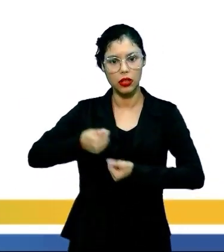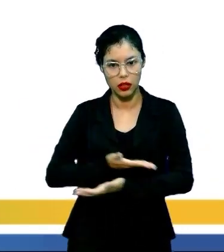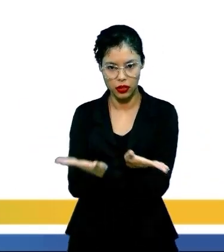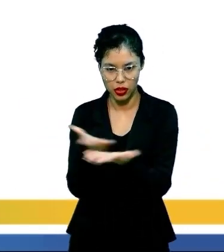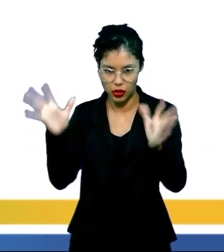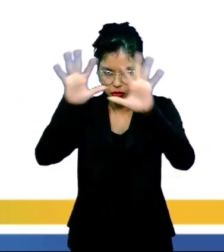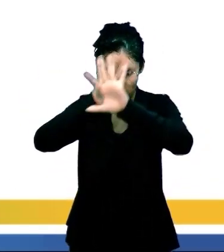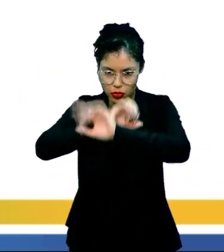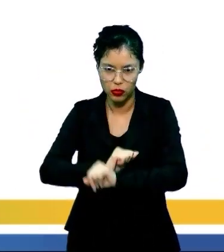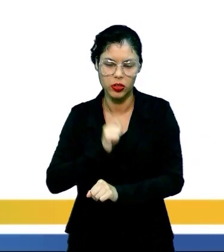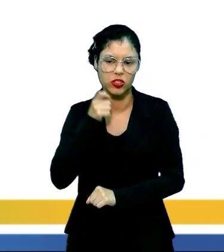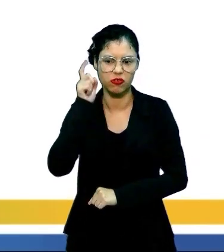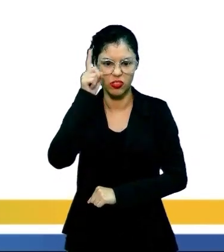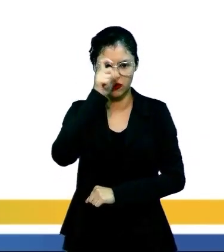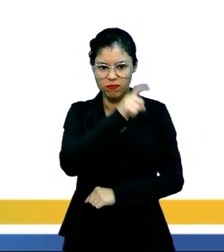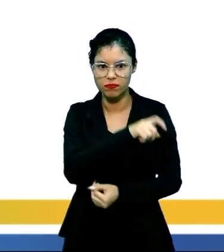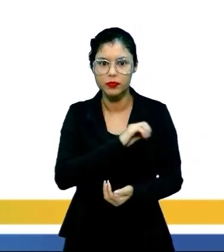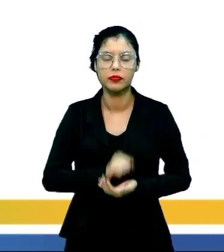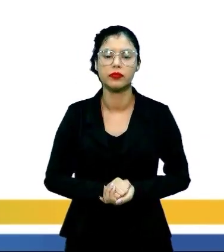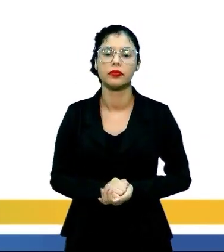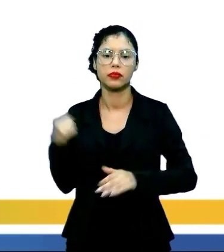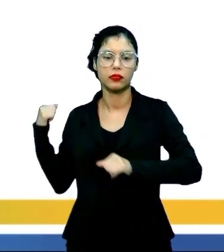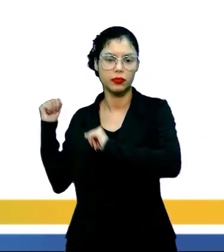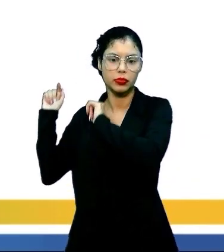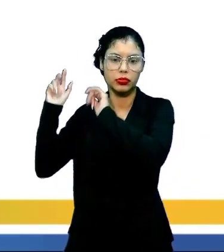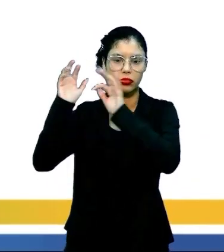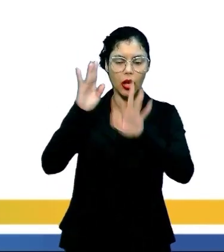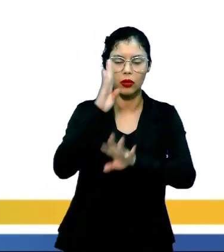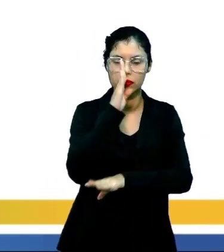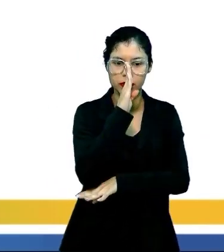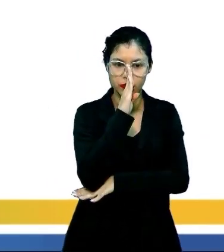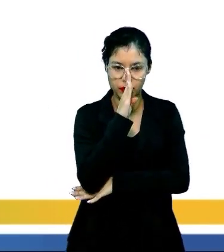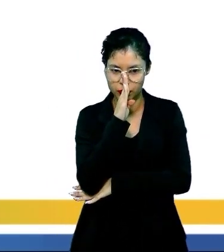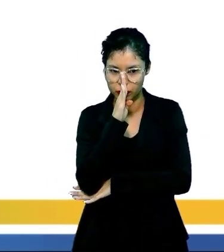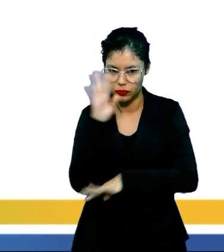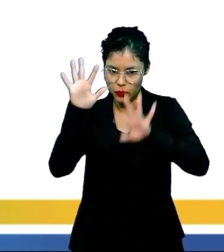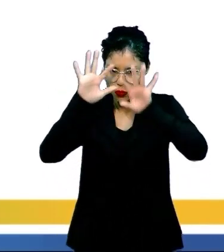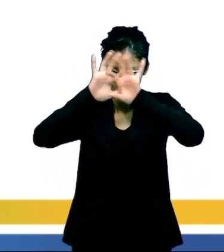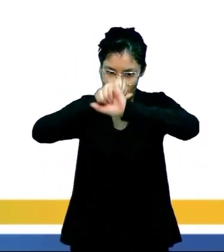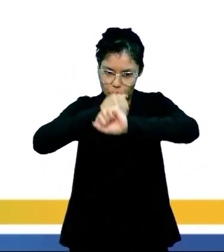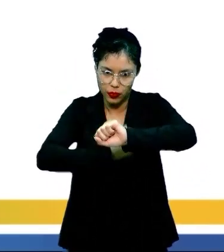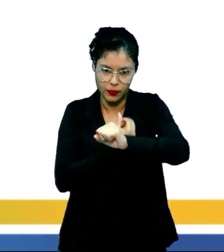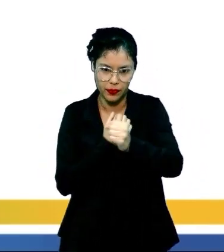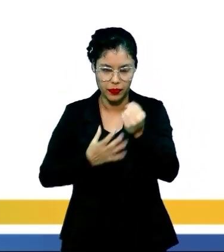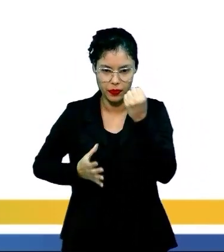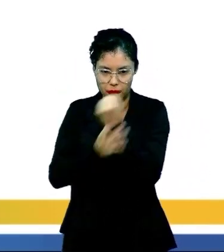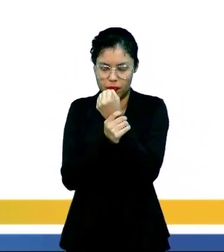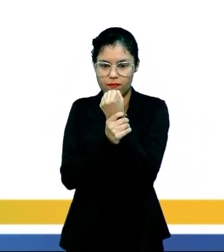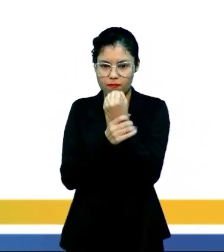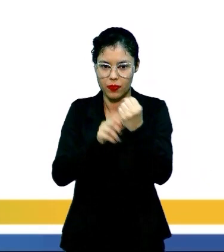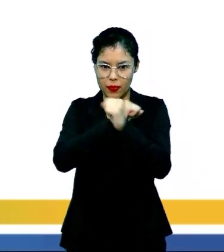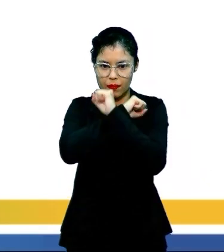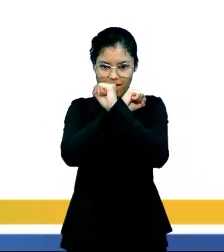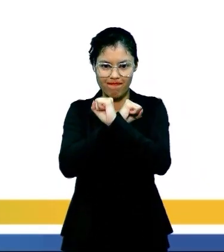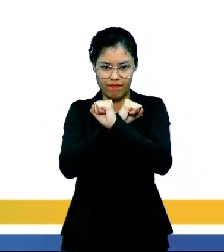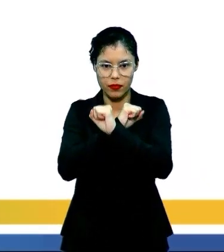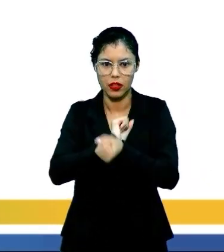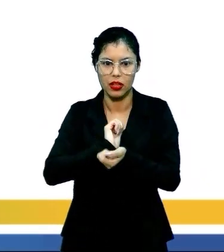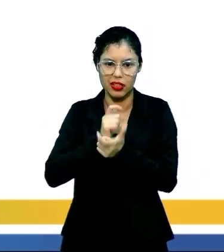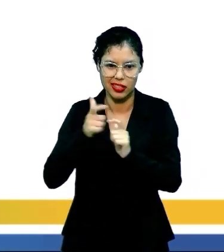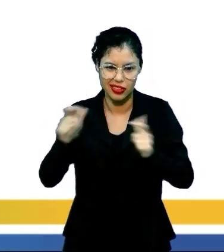ti foi negro e duro. Atravessaste no silêncio escuro, a vida presa a